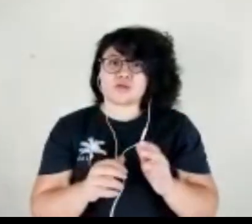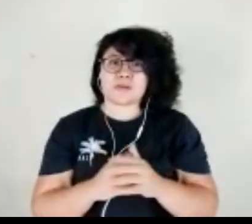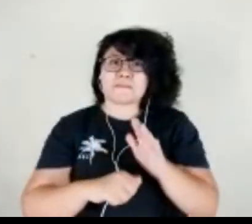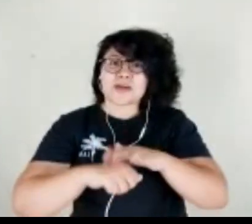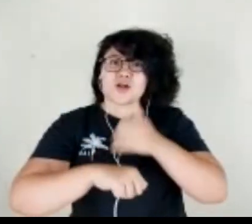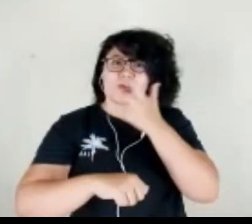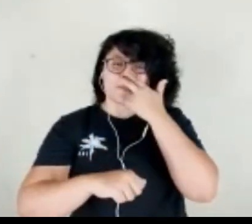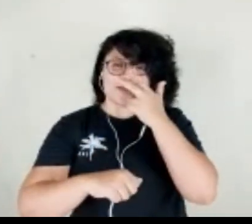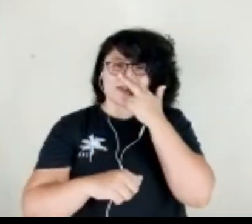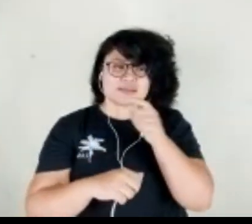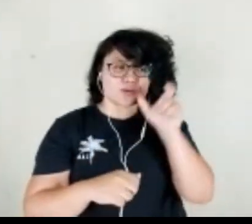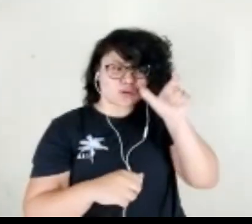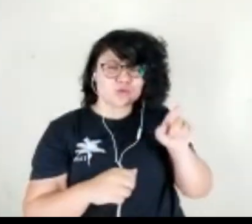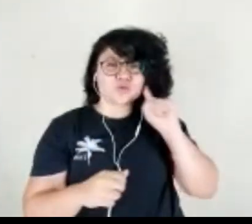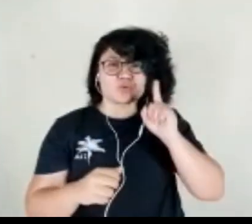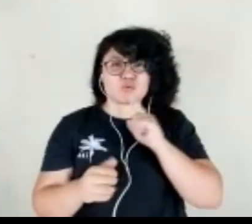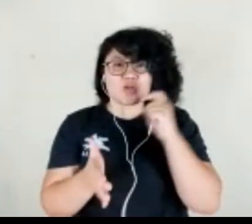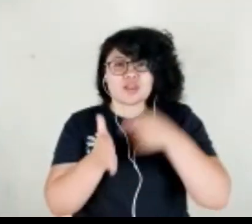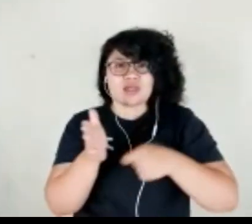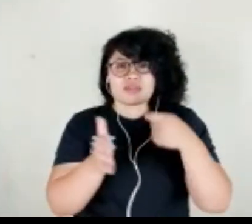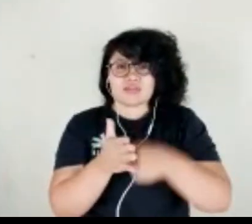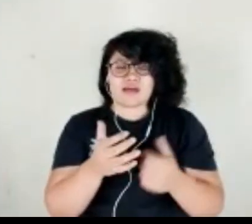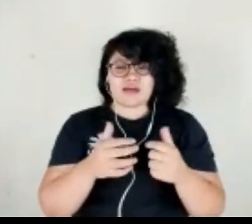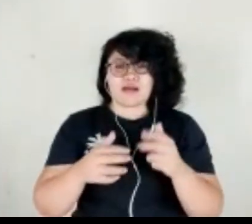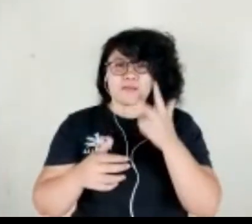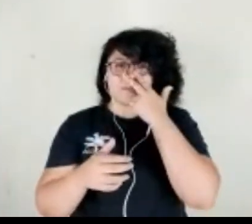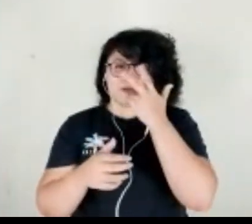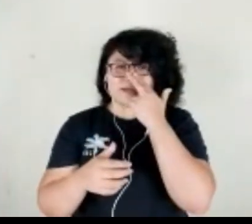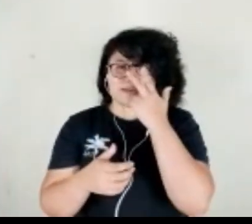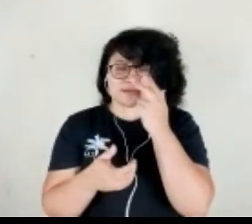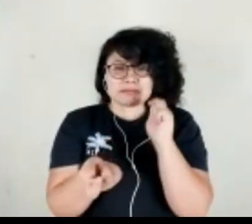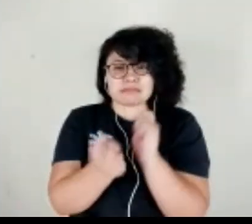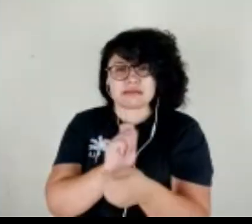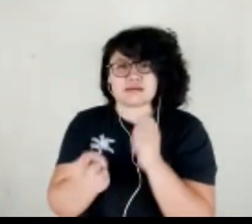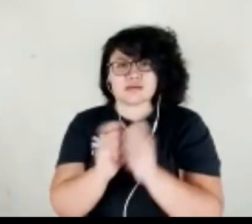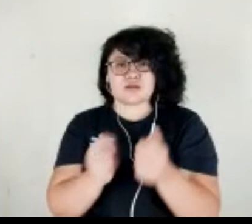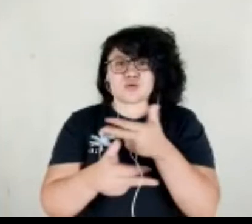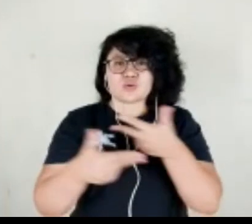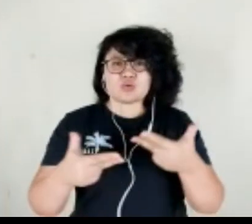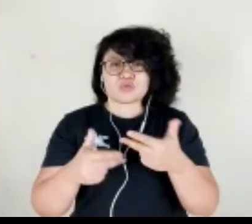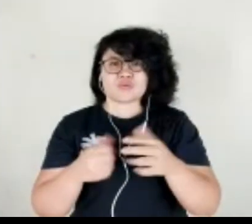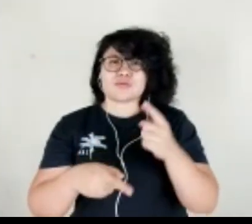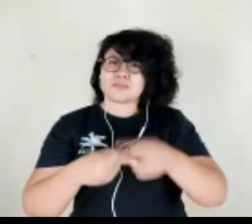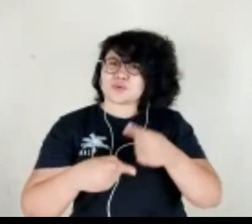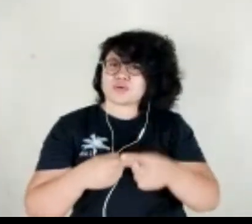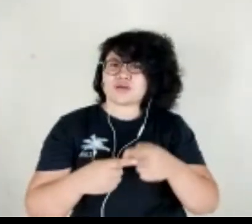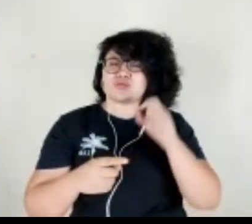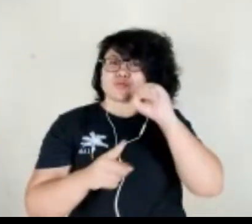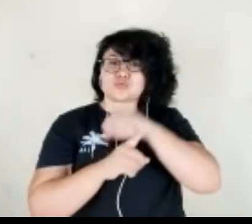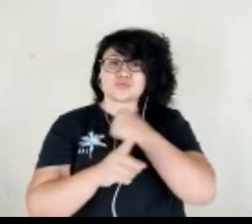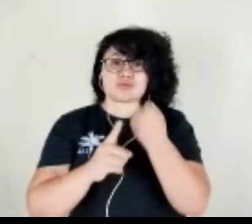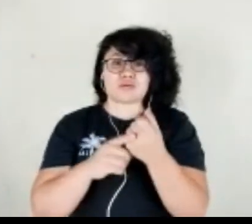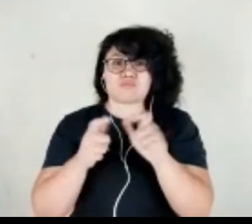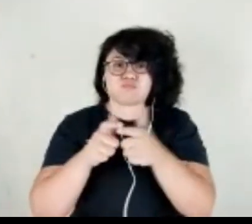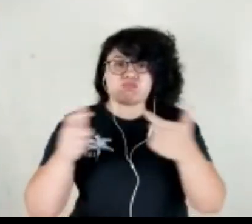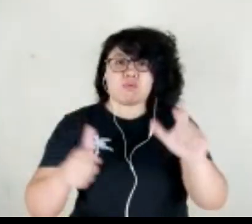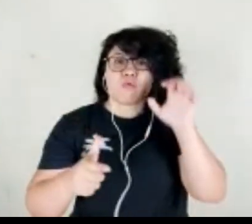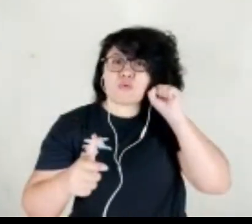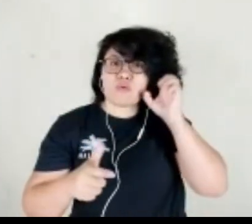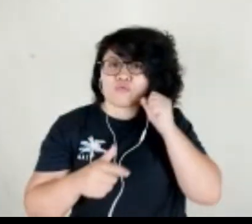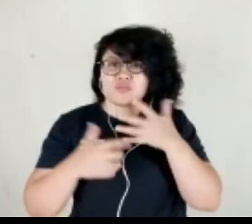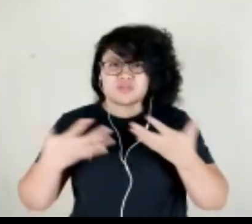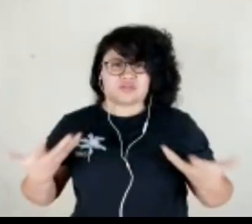a ele do que ele se adaptar à sociedade que é majoritariamente ouvintista, majoritariamente a